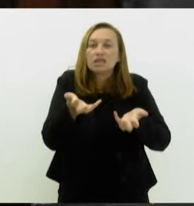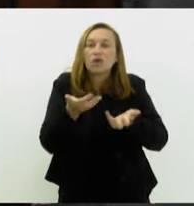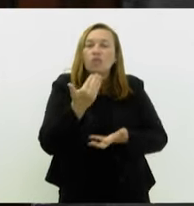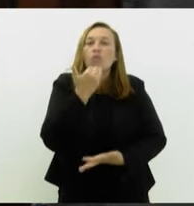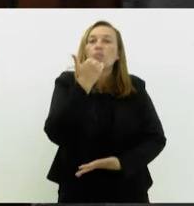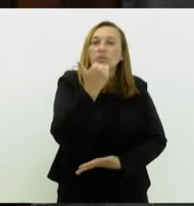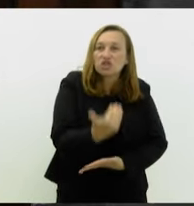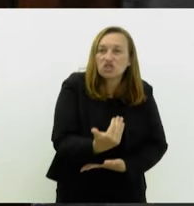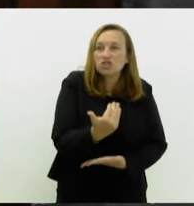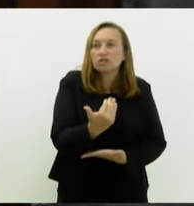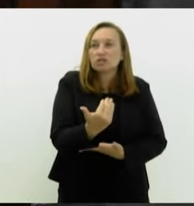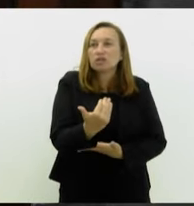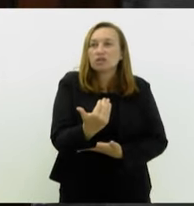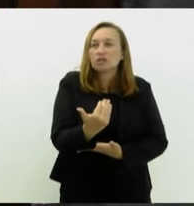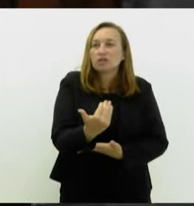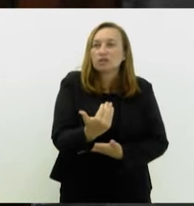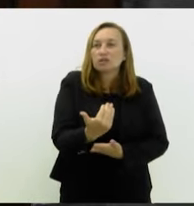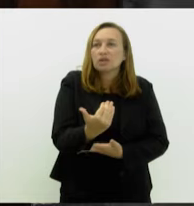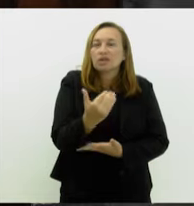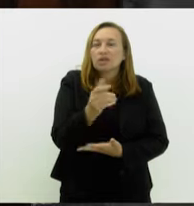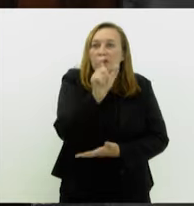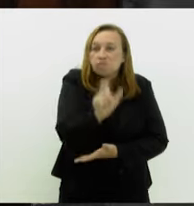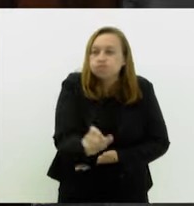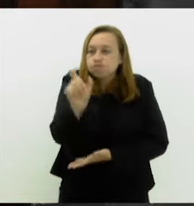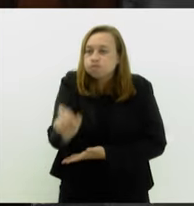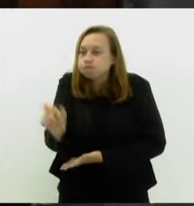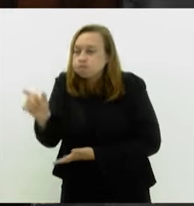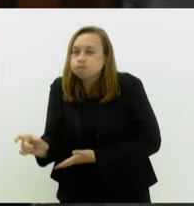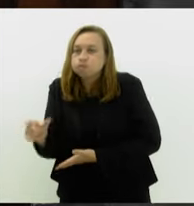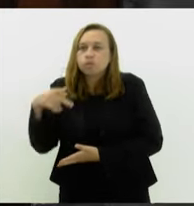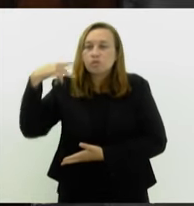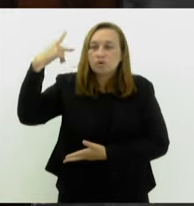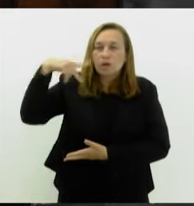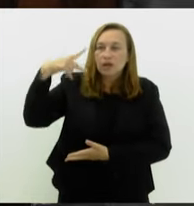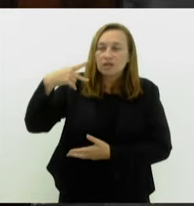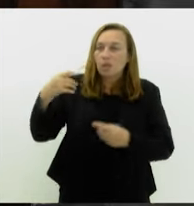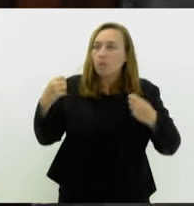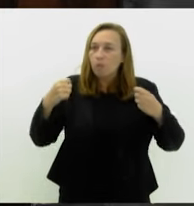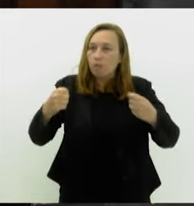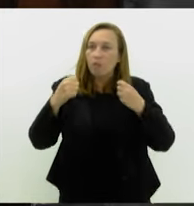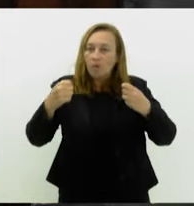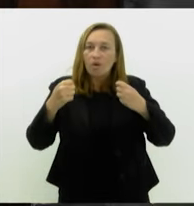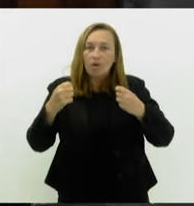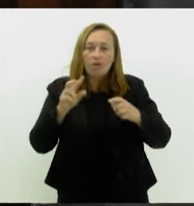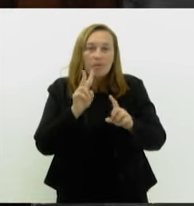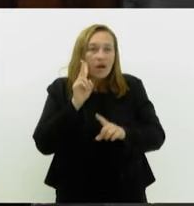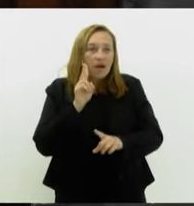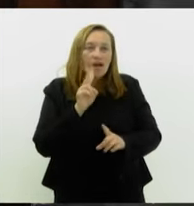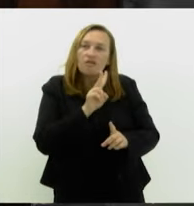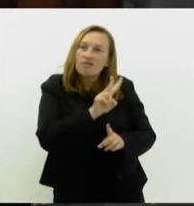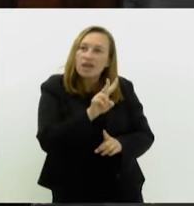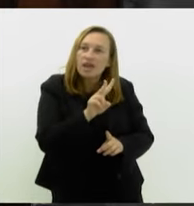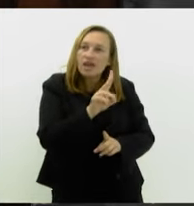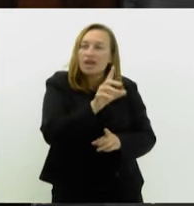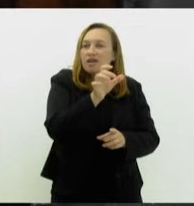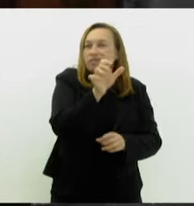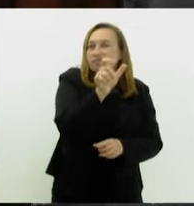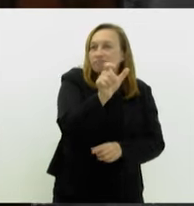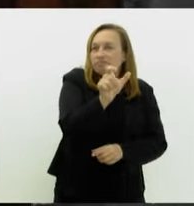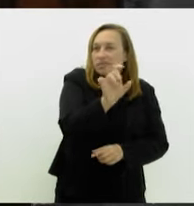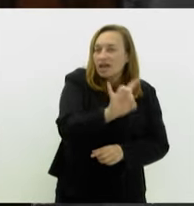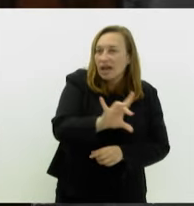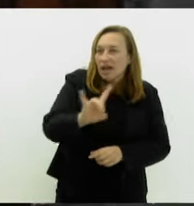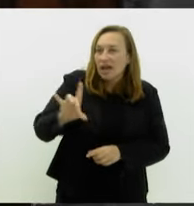pedido a cada vereadora e a cada militante para olhar para cada município aquele que não tiver é